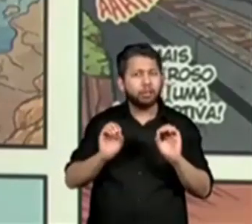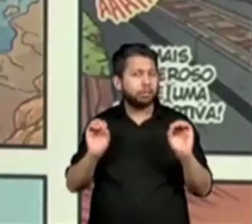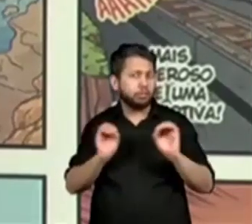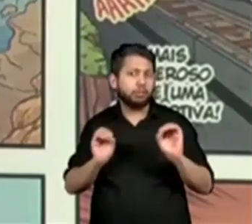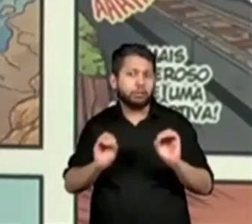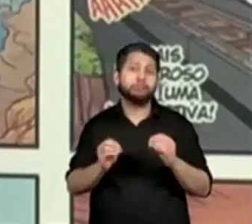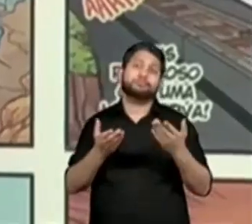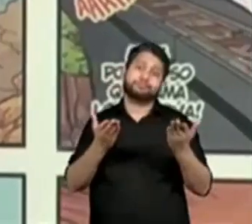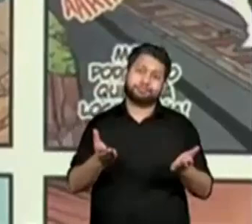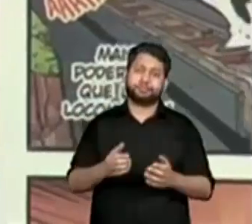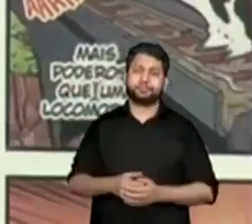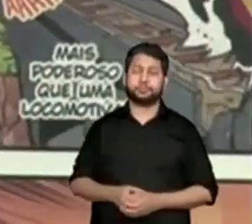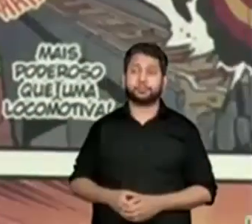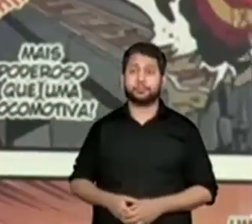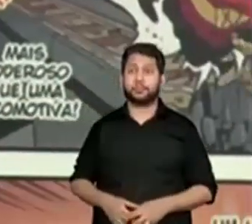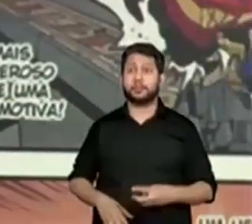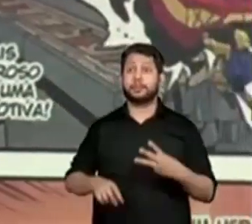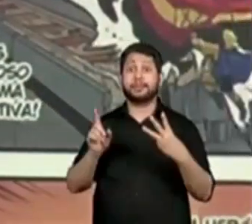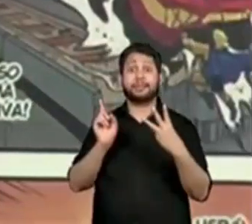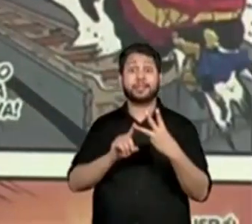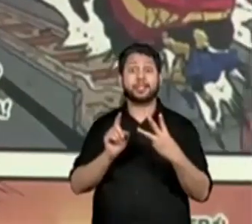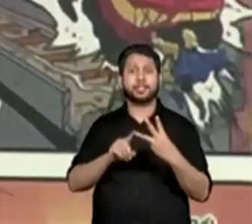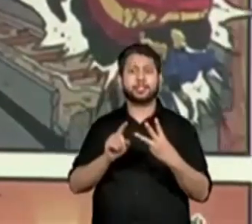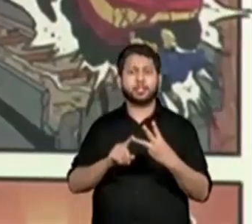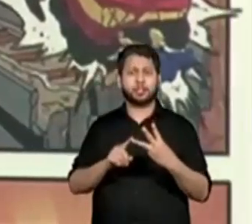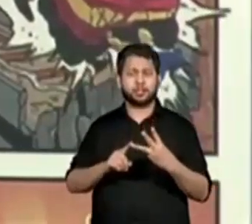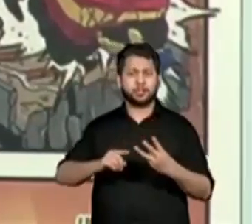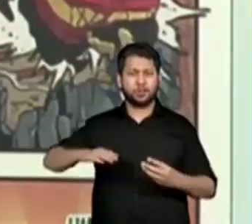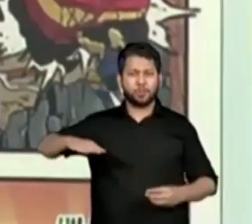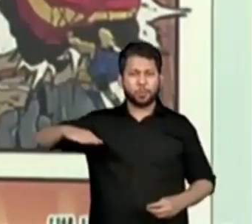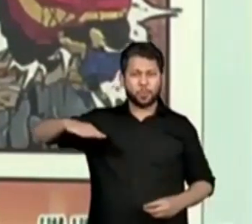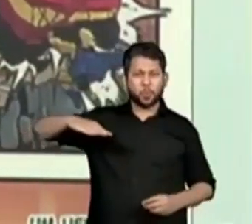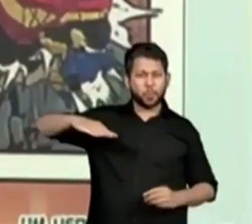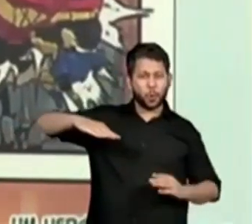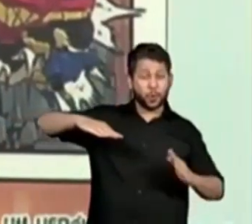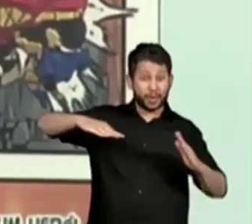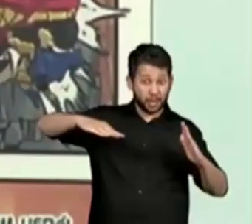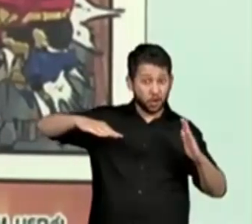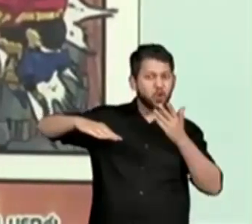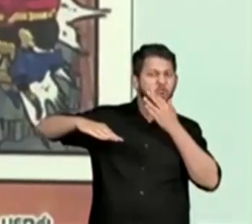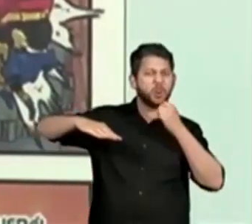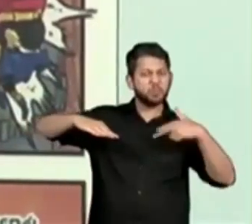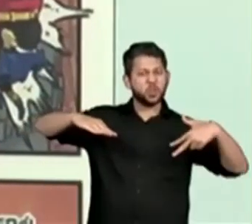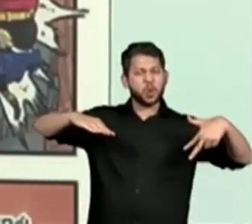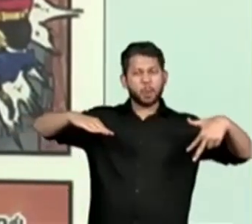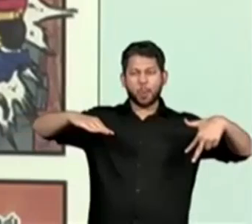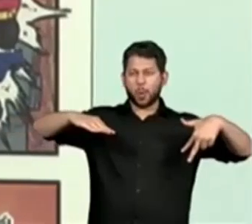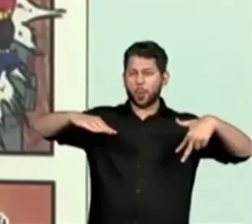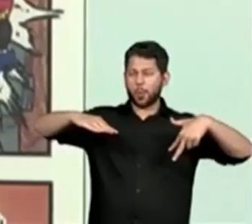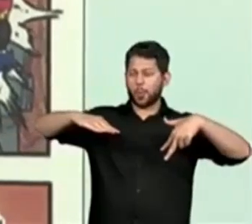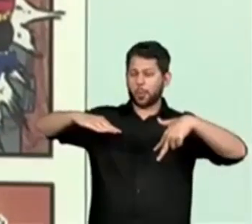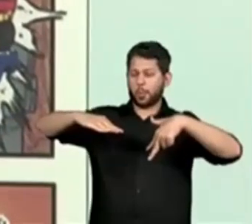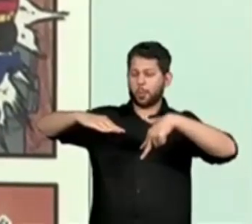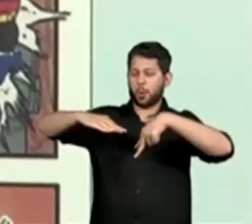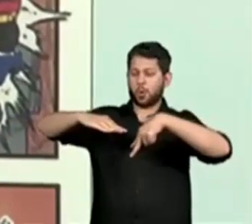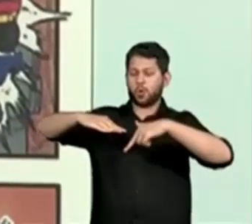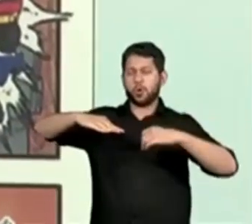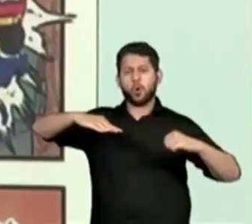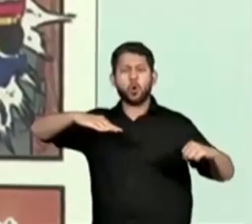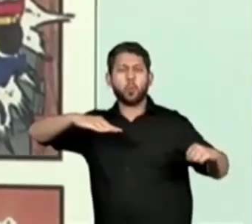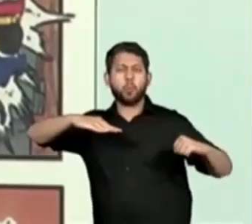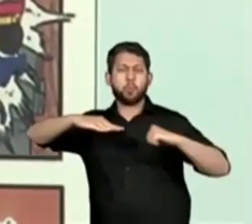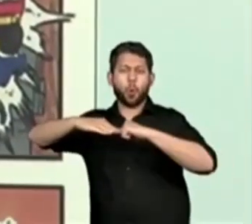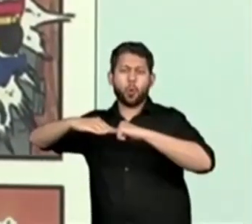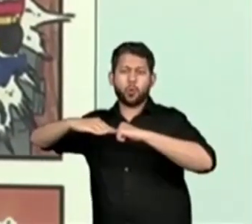terceiro quadrinho, na hora que o musculoso consegue parar o trem, dá um soco no trem